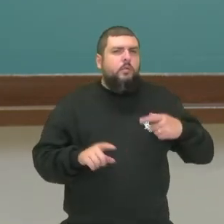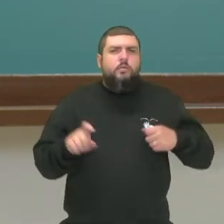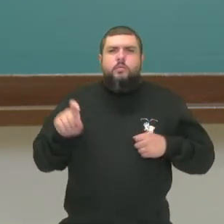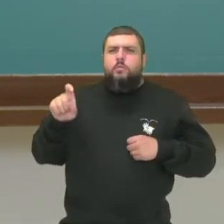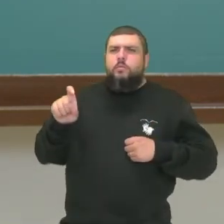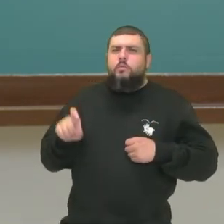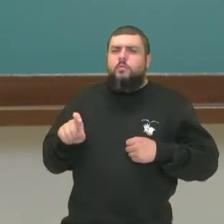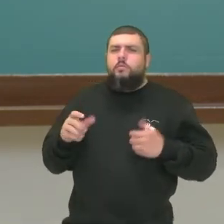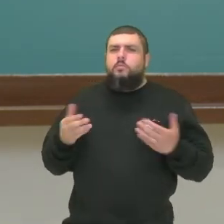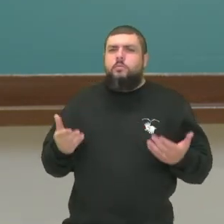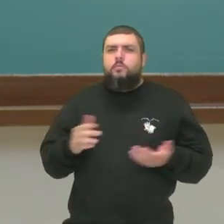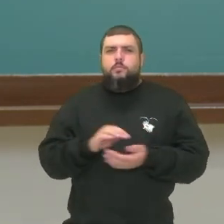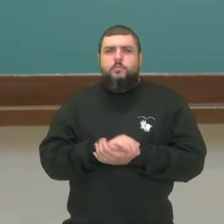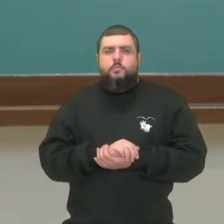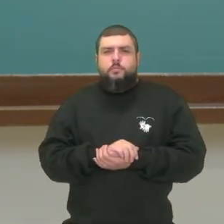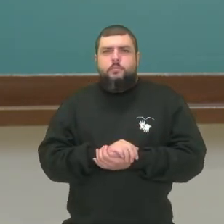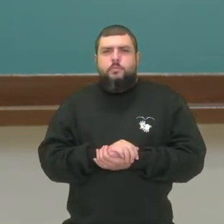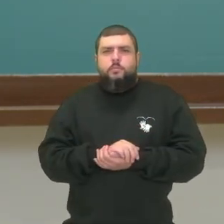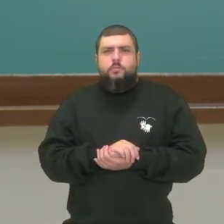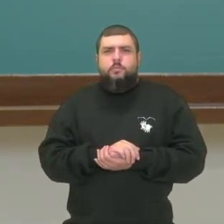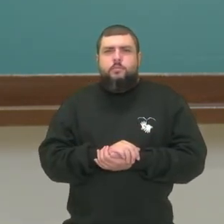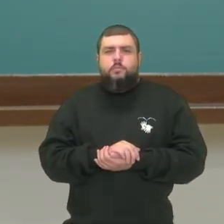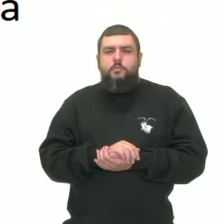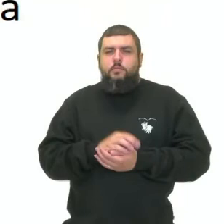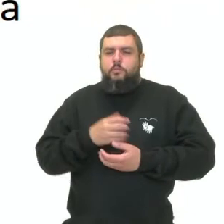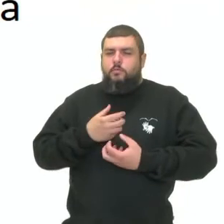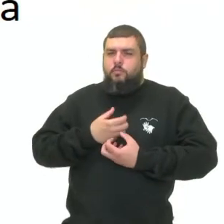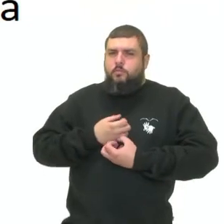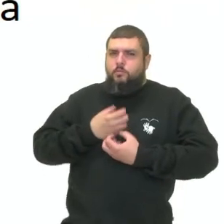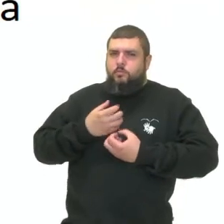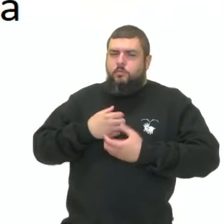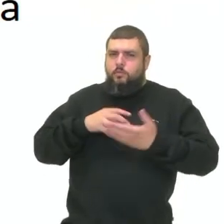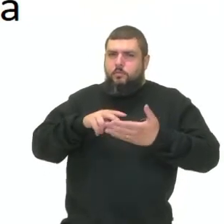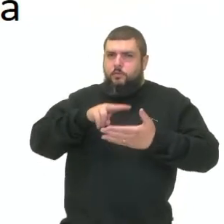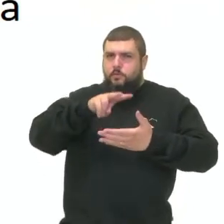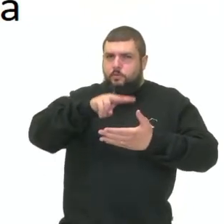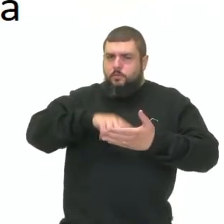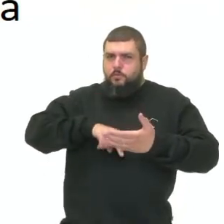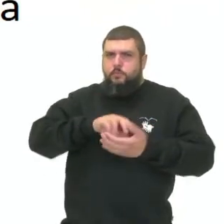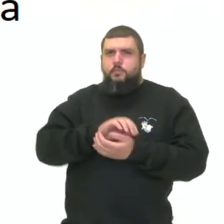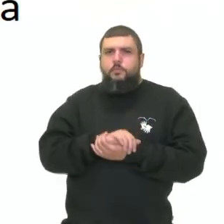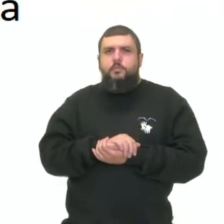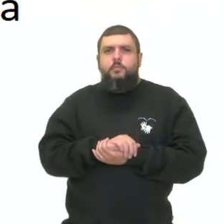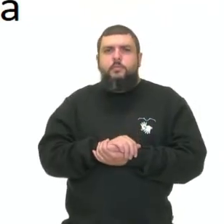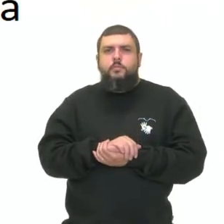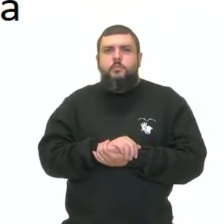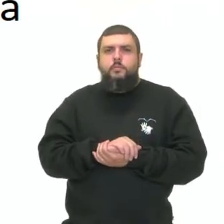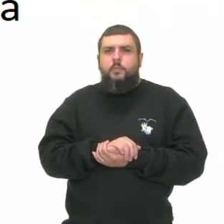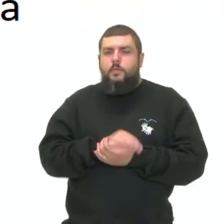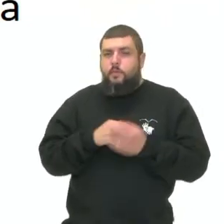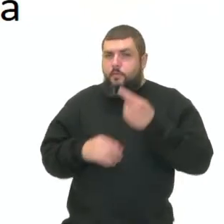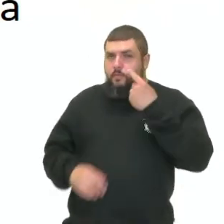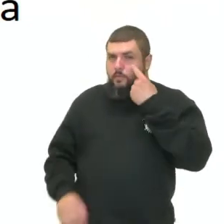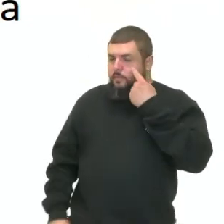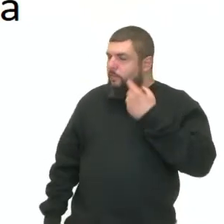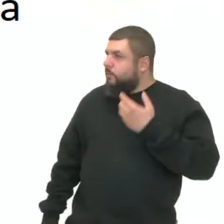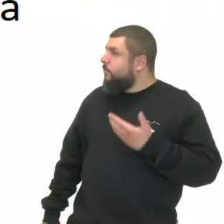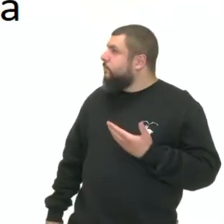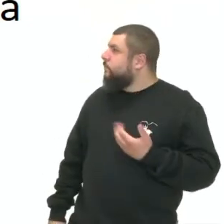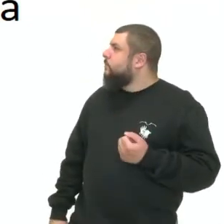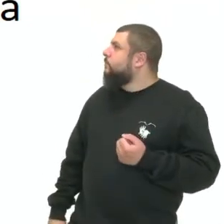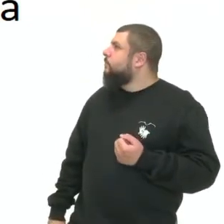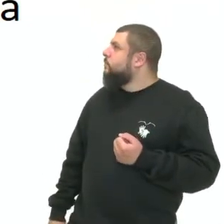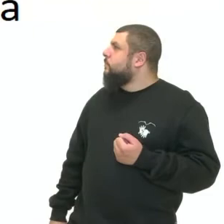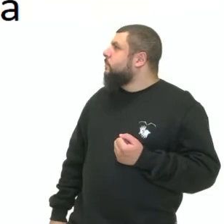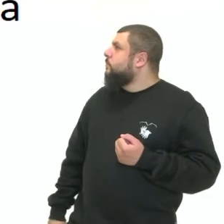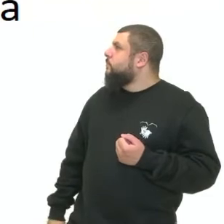ó, relendo o poema, né, diz assim: minha mãe achava estudo a coisa mais fina do mundo, não